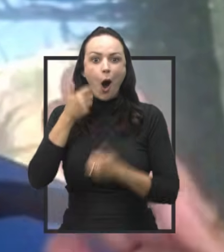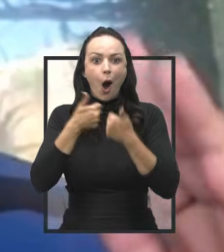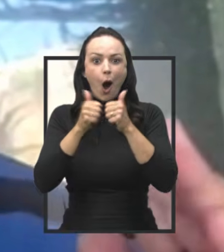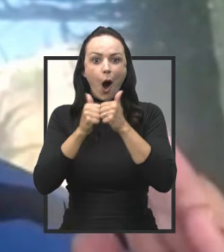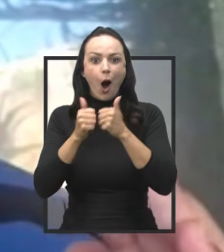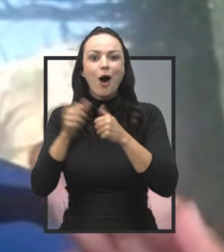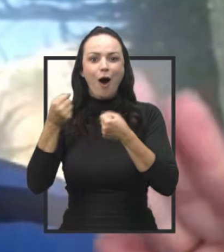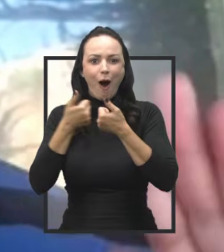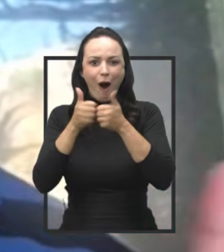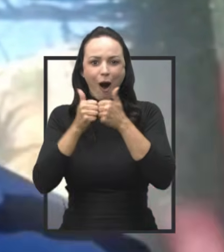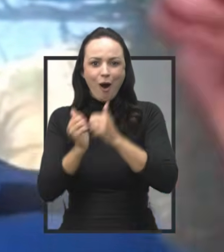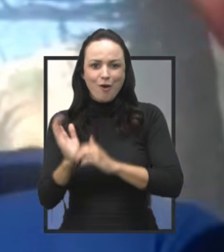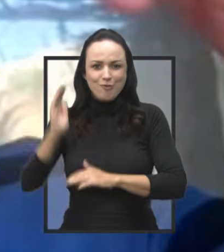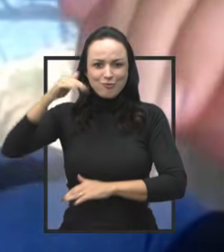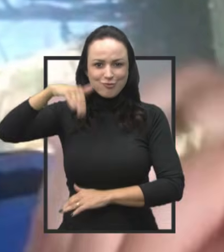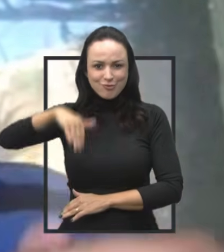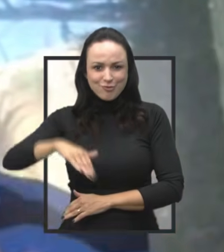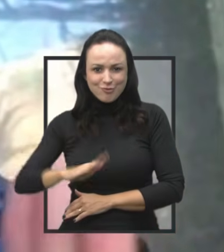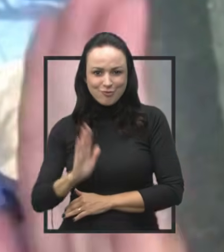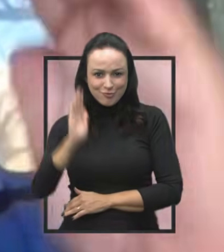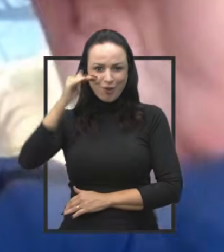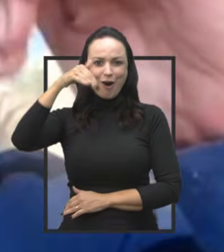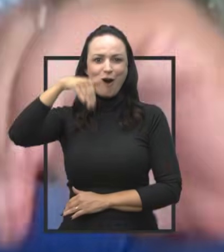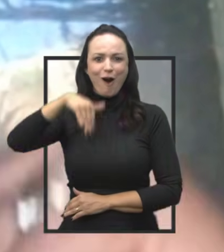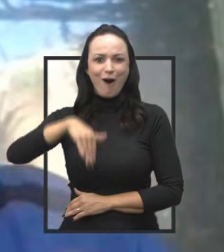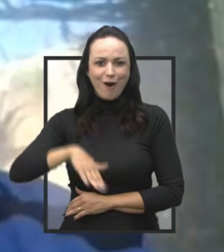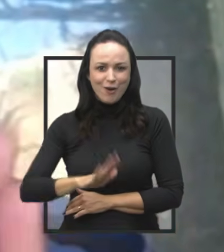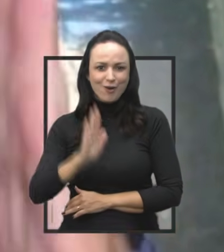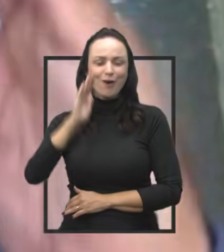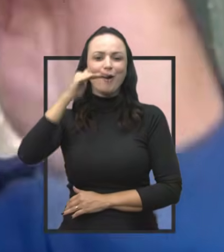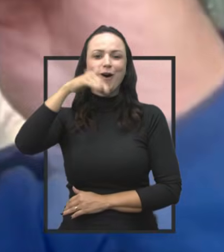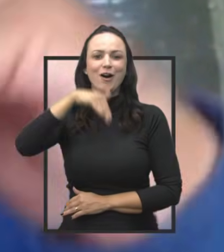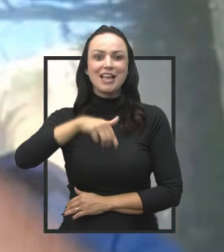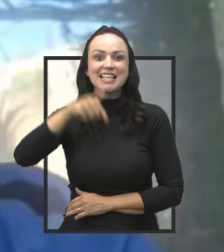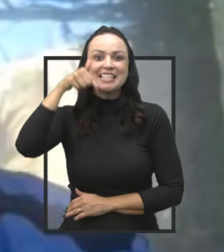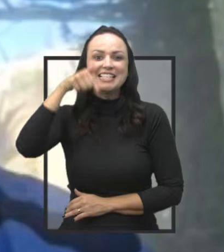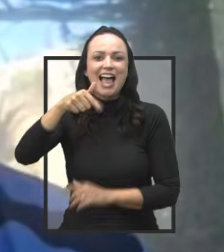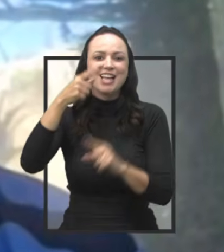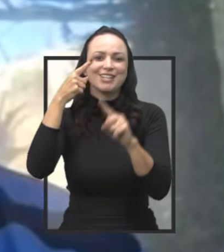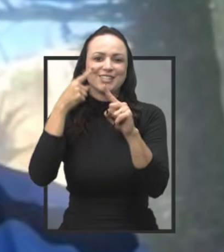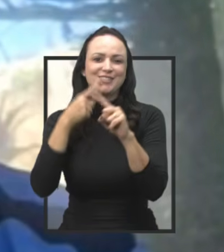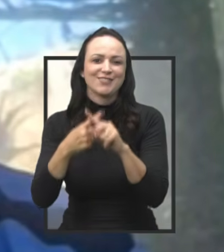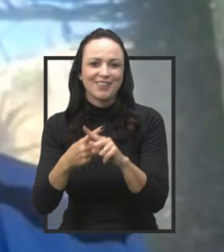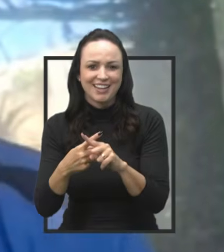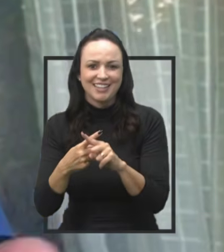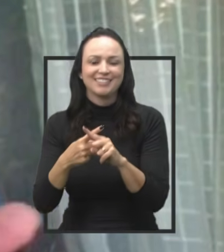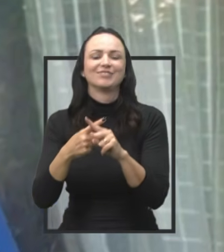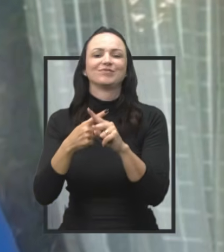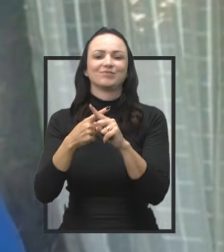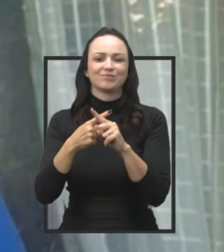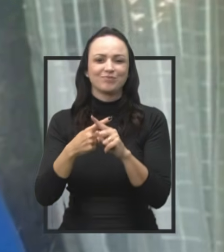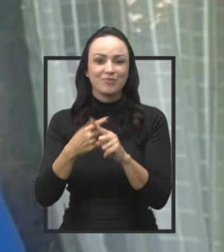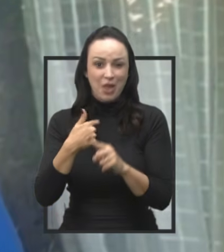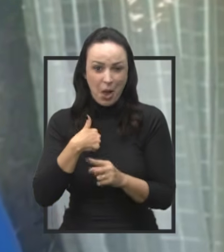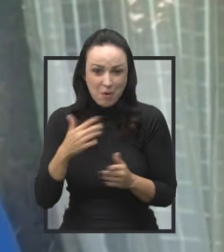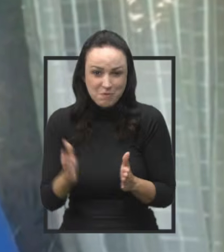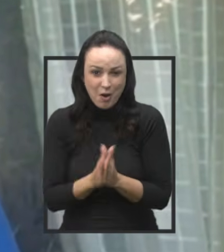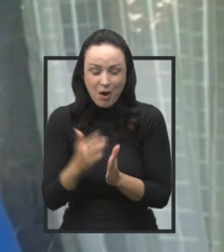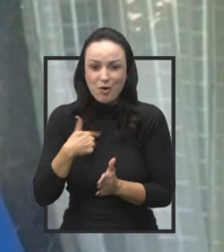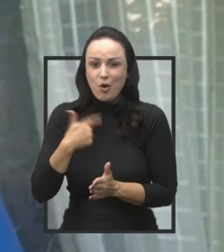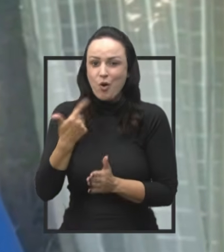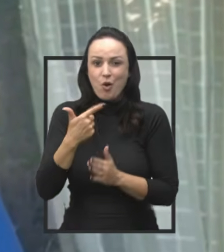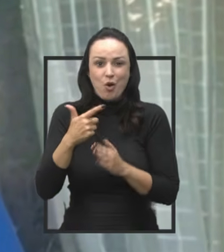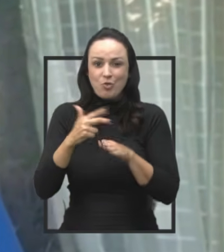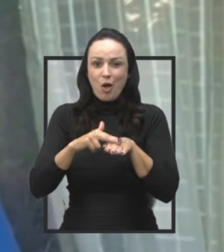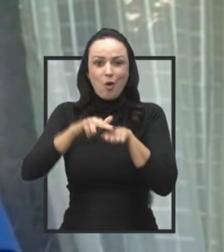o ônibus. A jardineira do Zé Maria, vup, vup, vup, 7 vezes. Pobre que nem eu, não